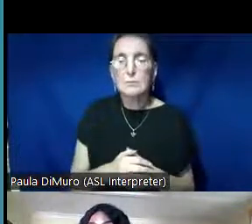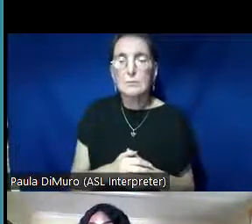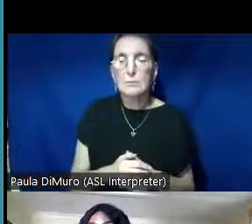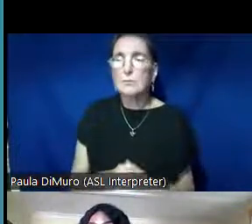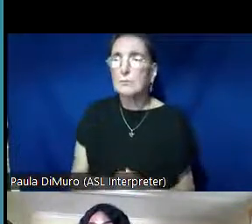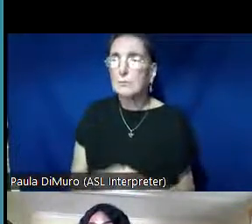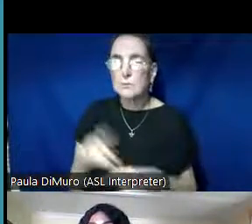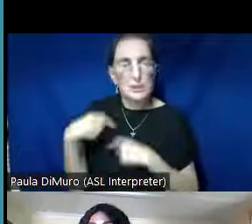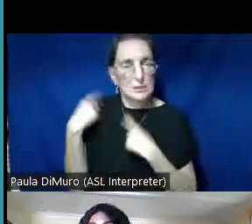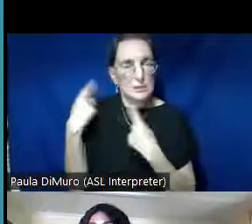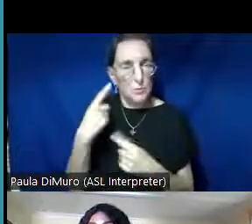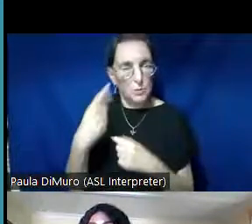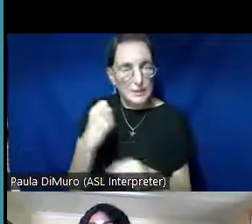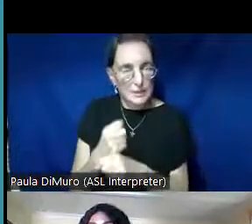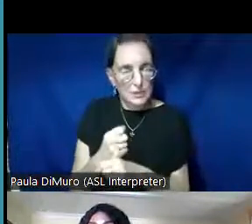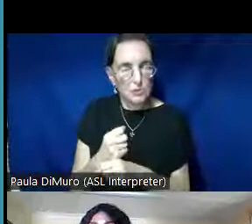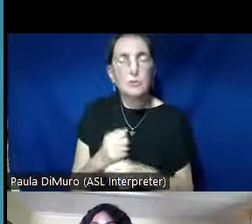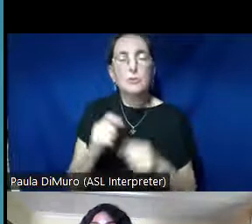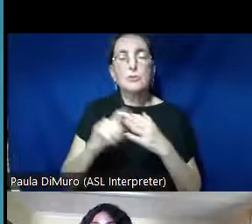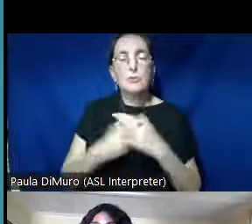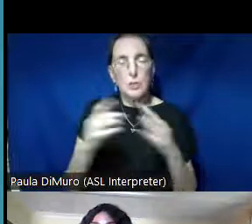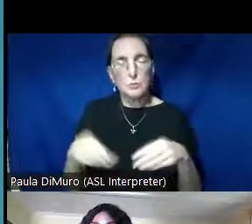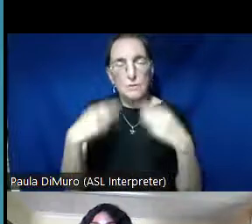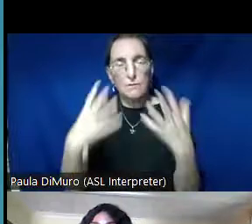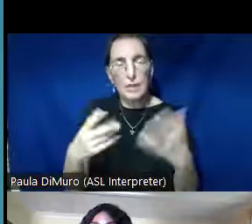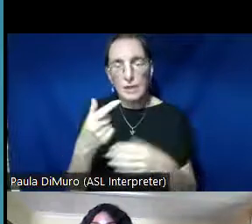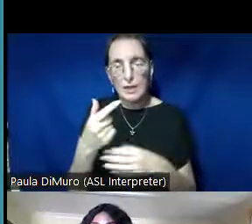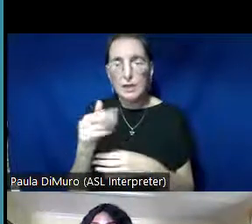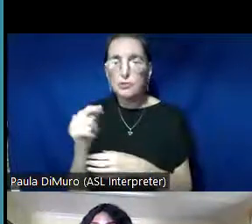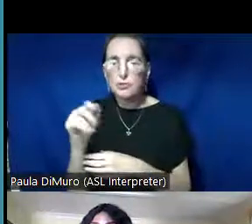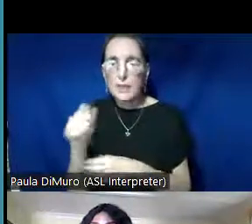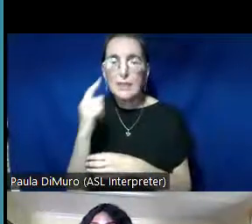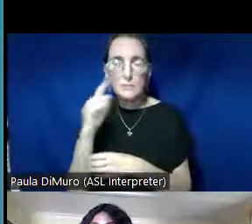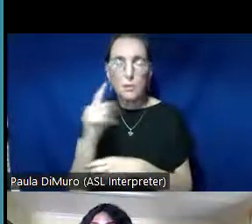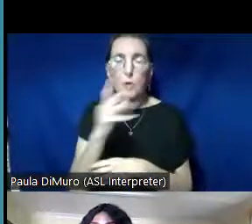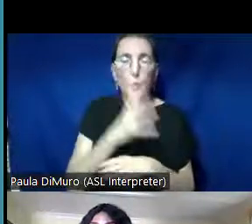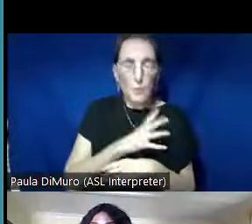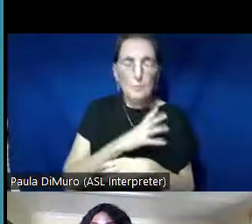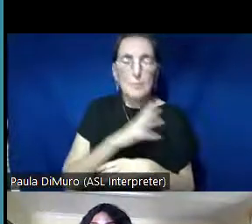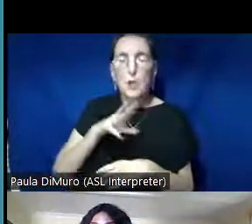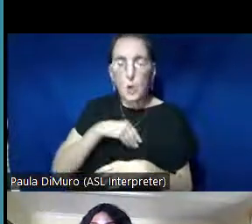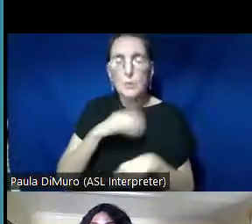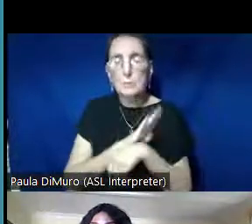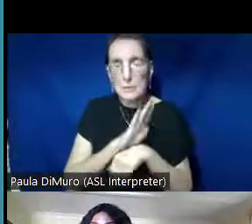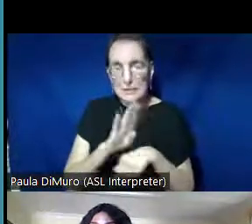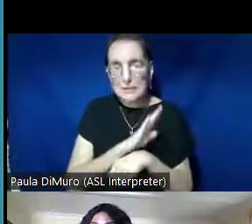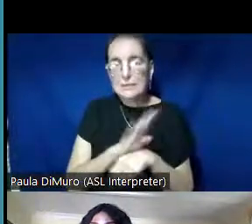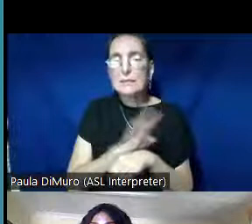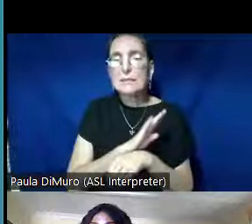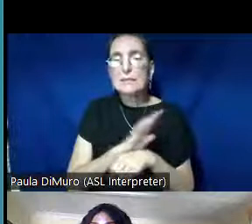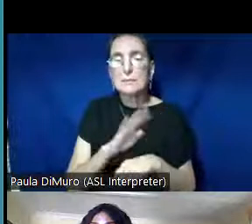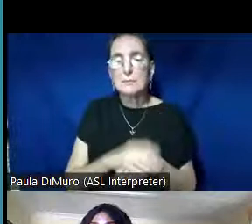momento. Mas sim, no último ano começa a providenciar para as